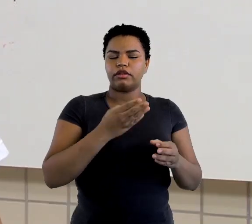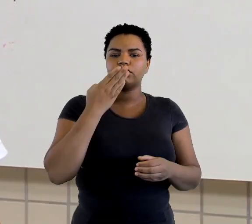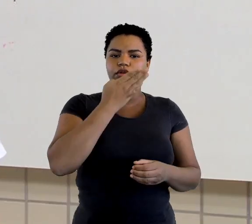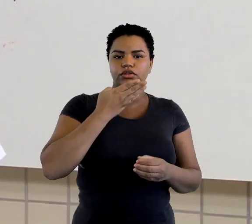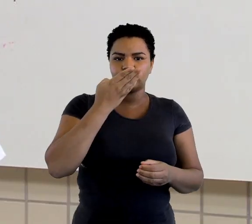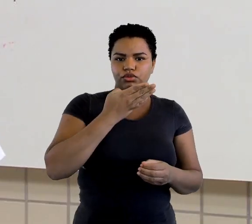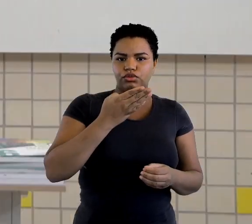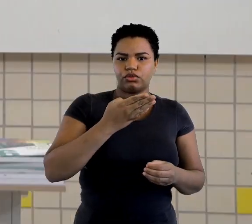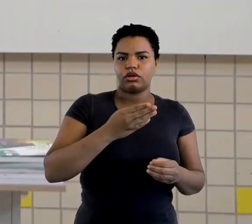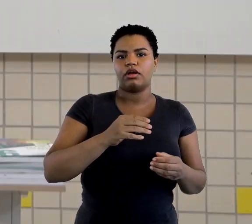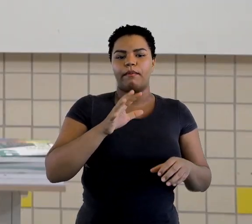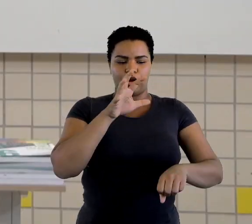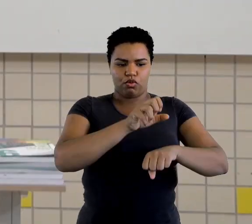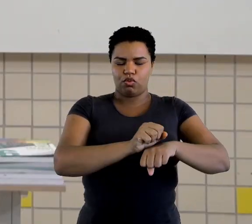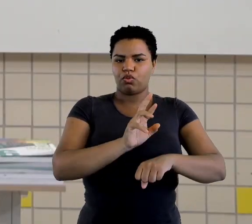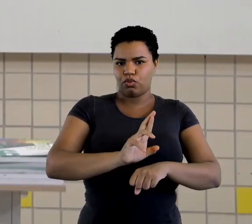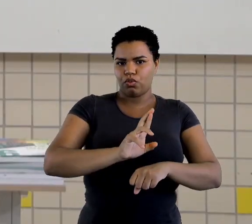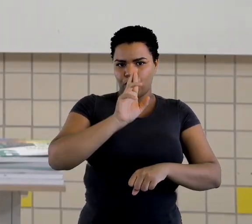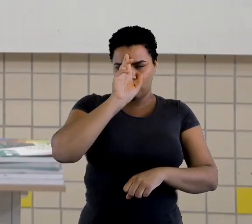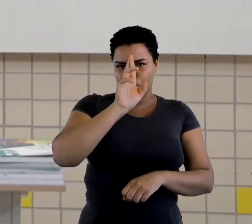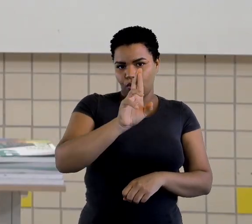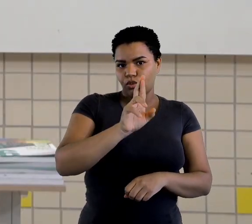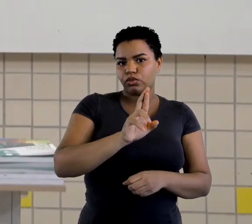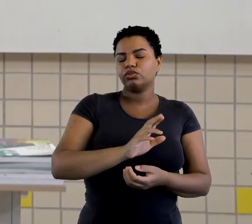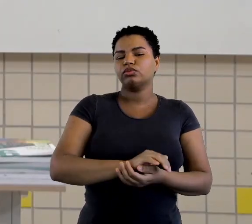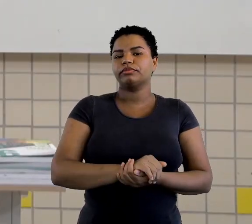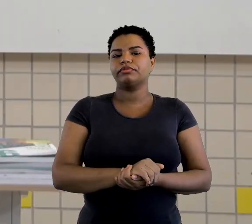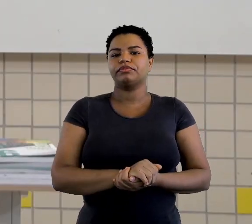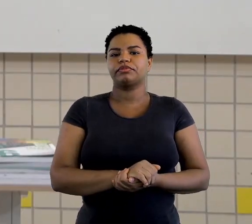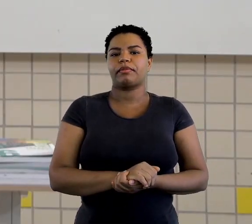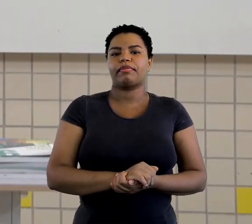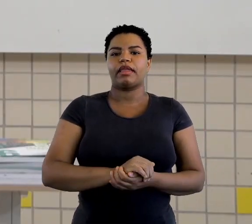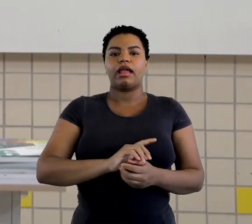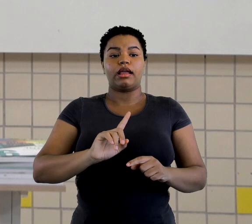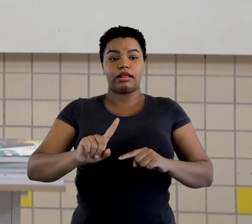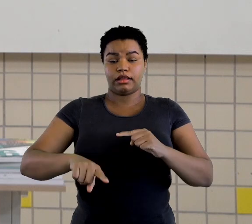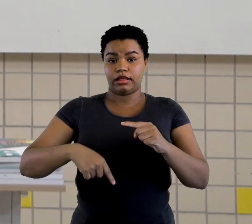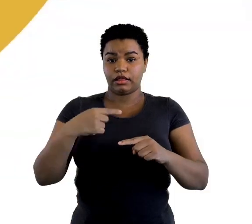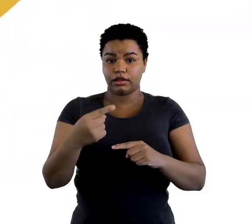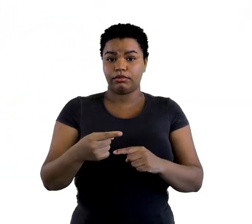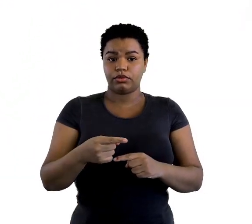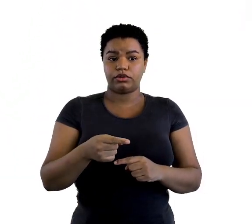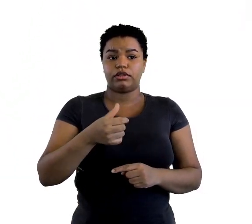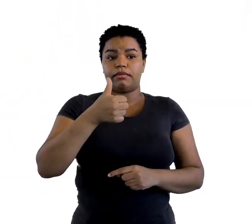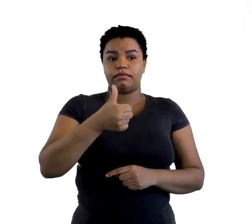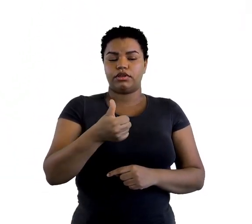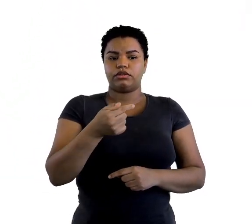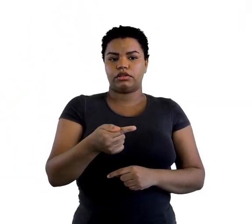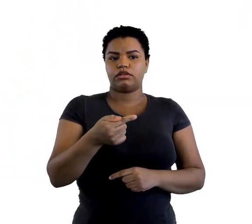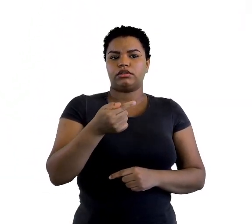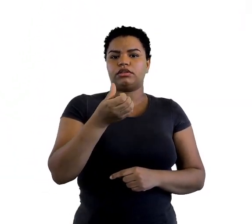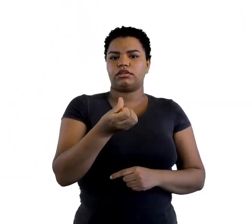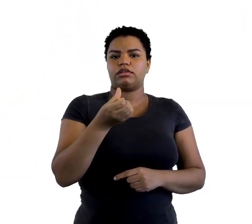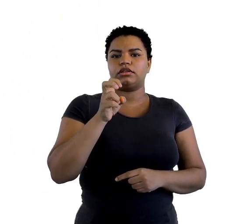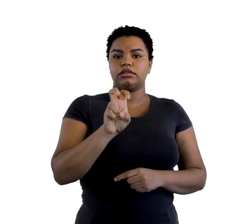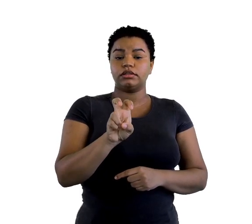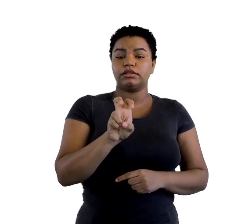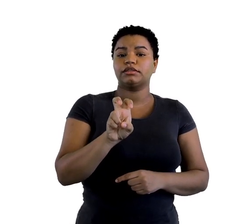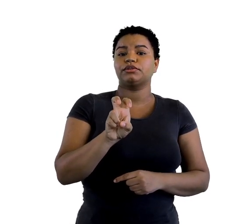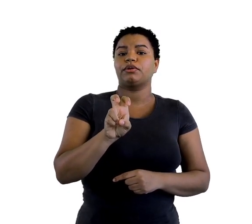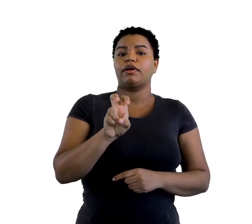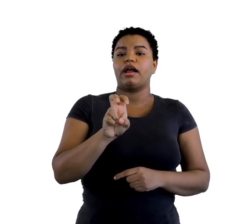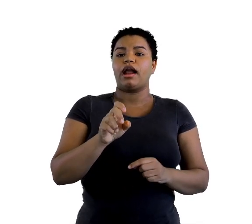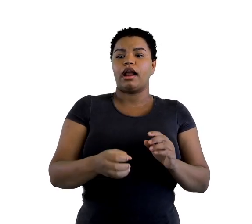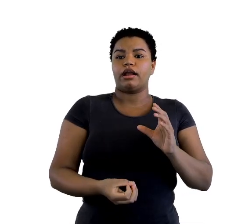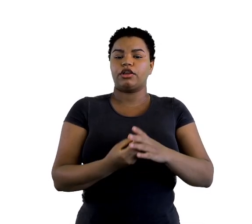comércio triangular. A segunda lei veio um ano depois. Em 1765, a Inglaterra cobrou chamada a Lei do